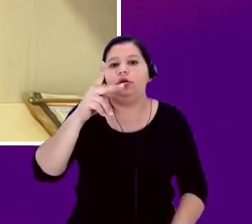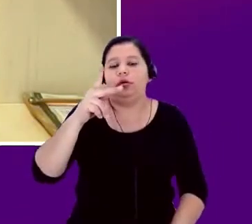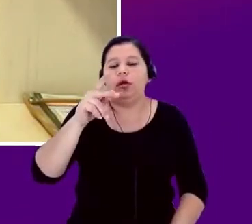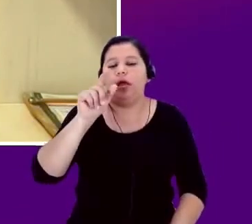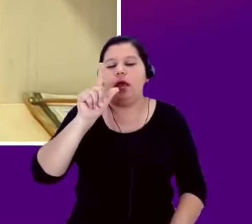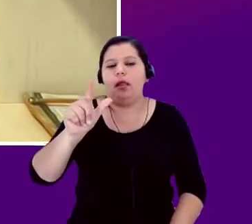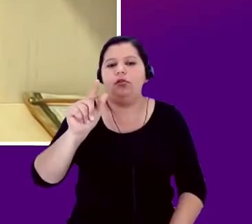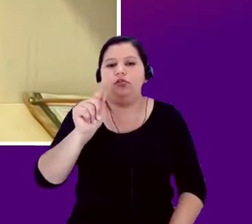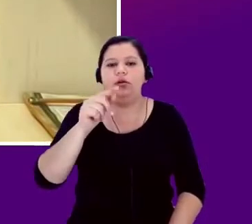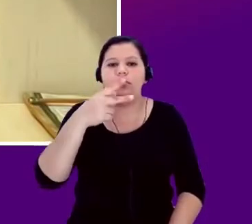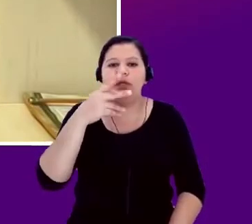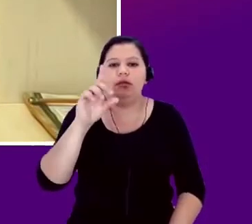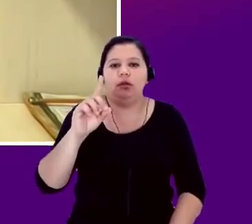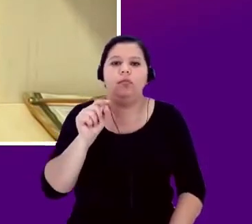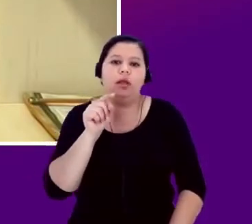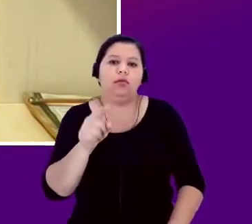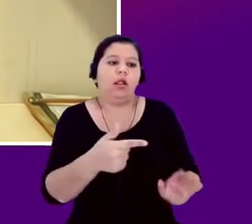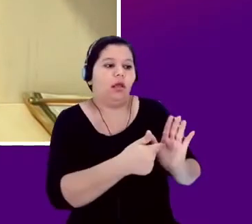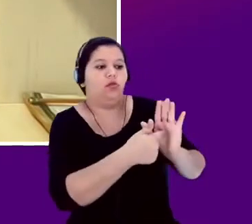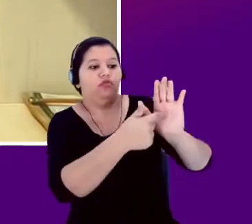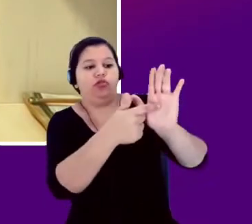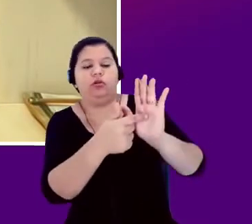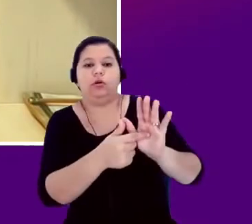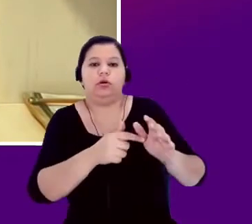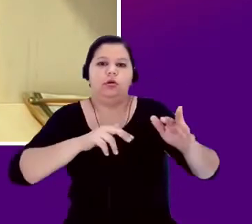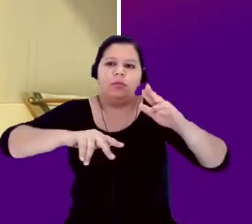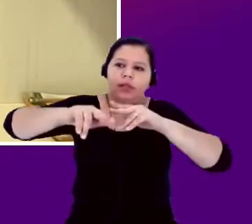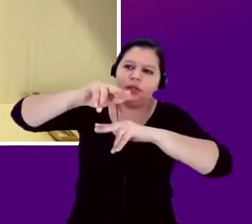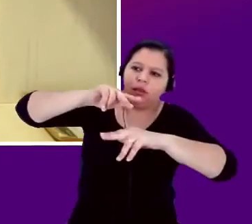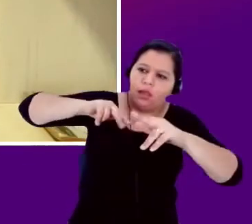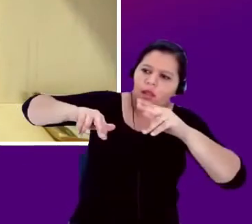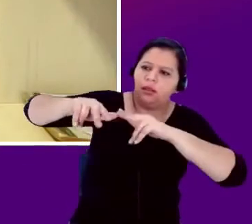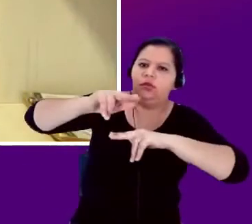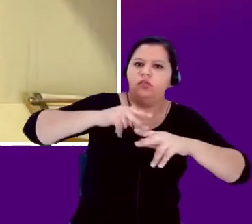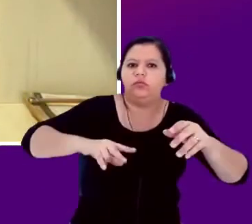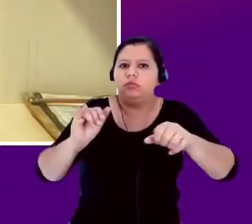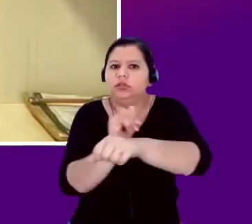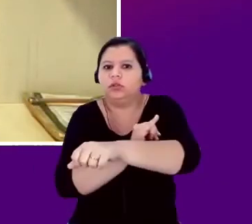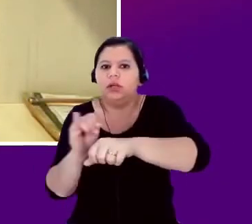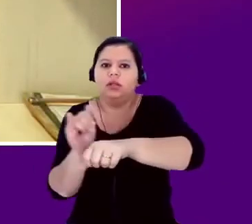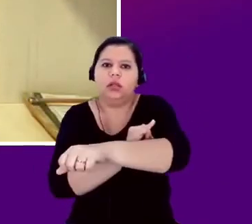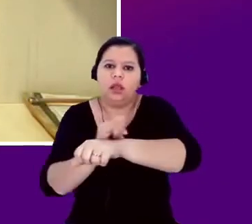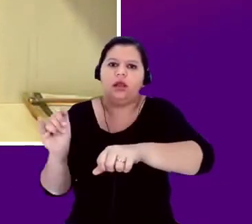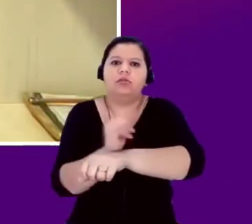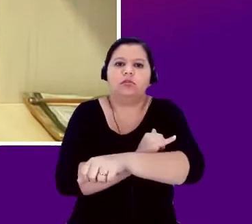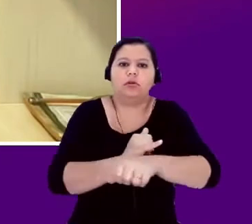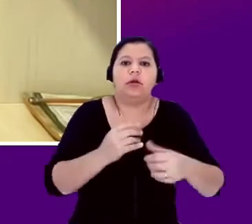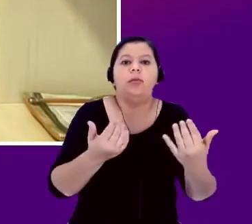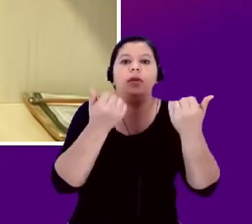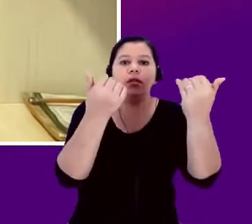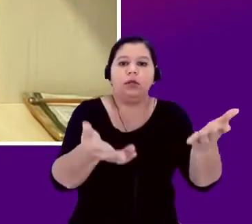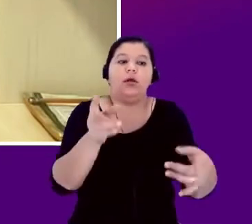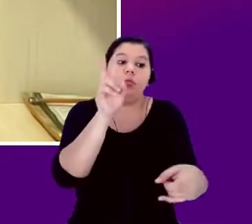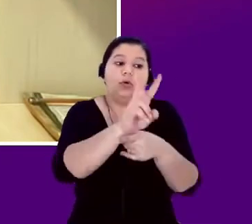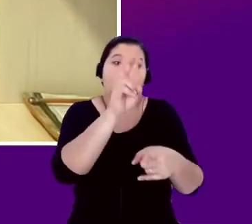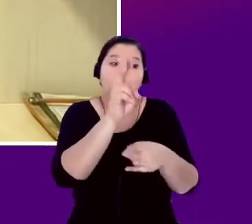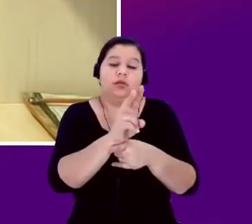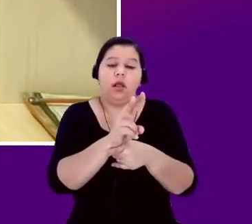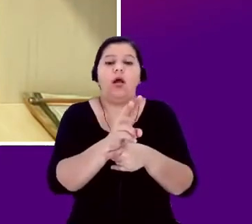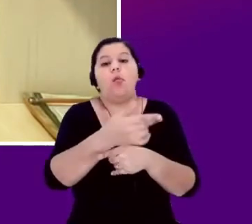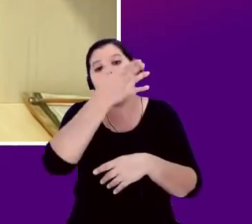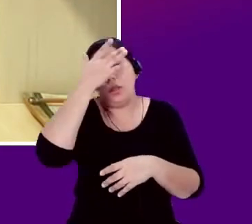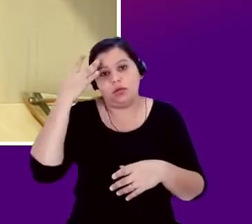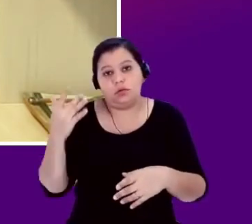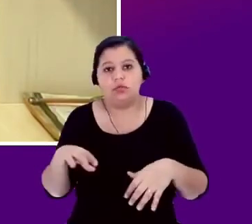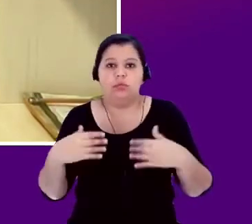perfis, mas ela indica uma série de mecanismos, né, que visam a trazer elementos de proteção ao titular. Então, por exemplo, a possibilidade